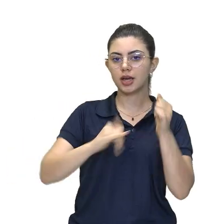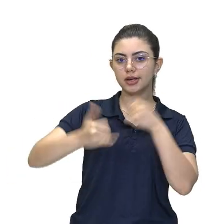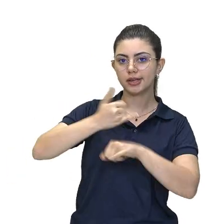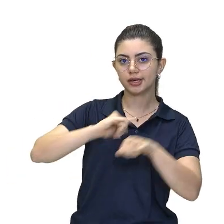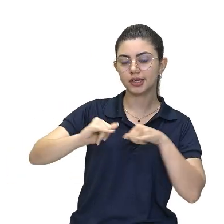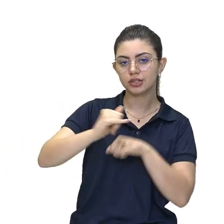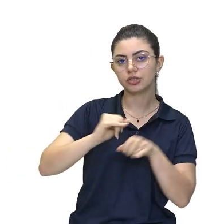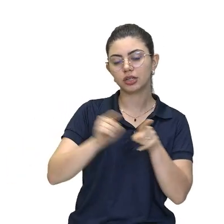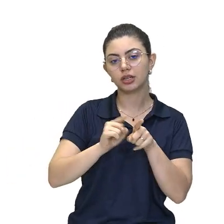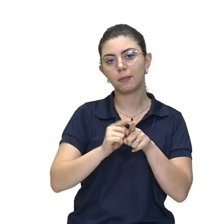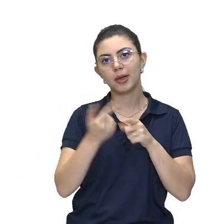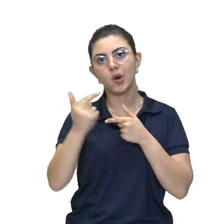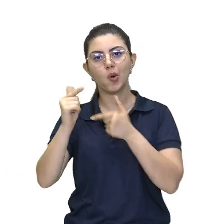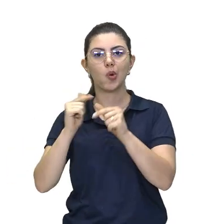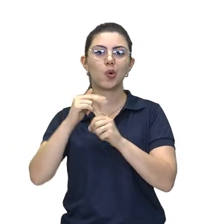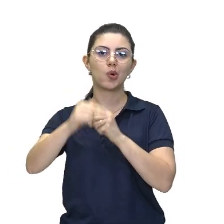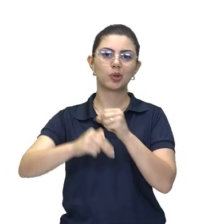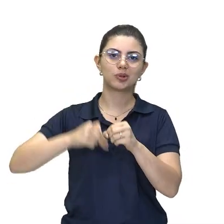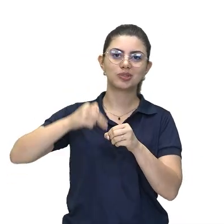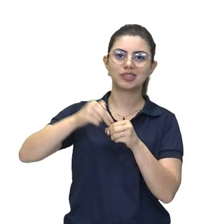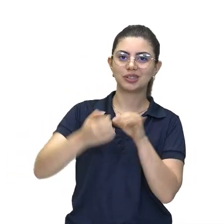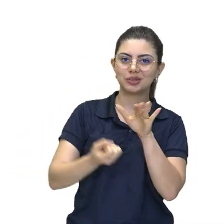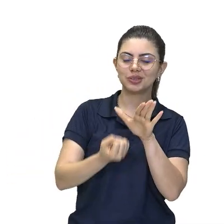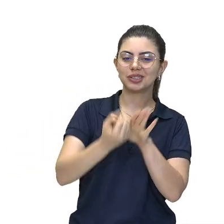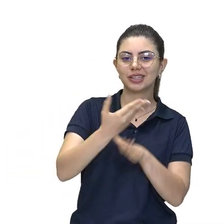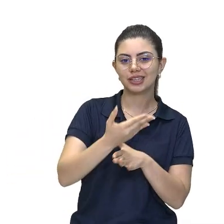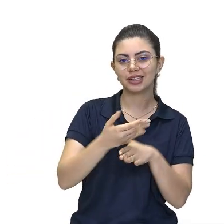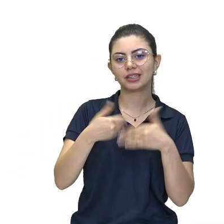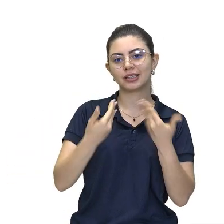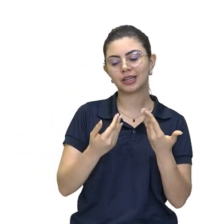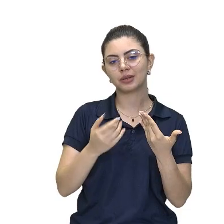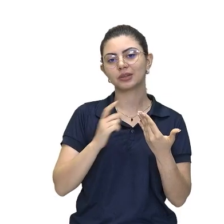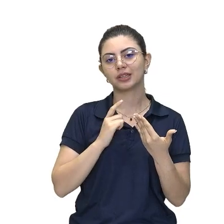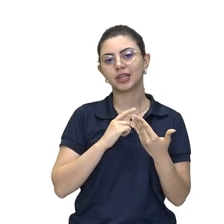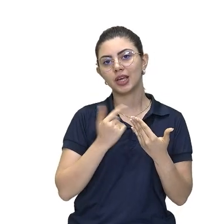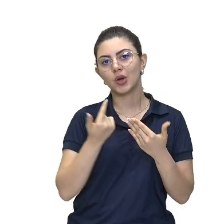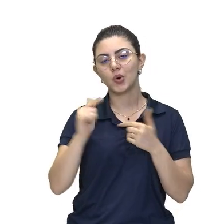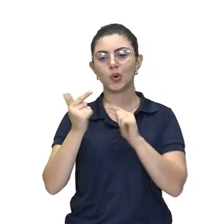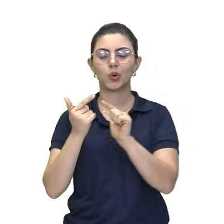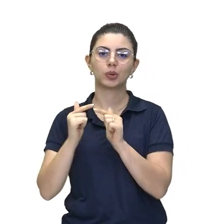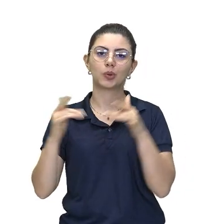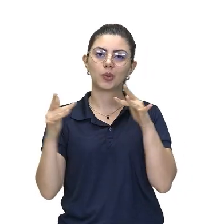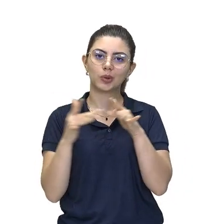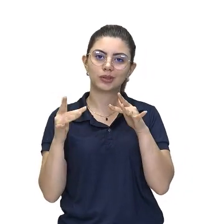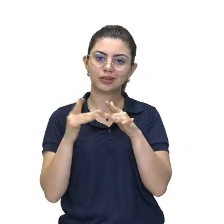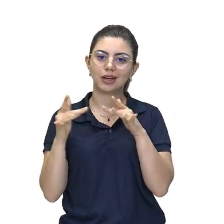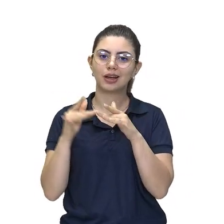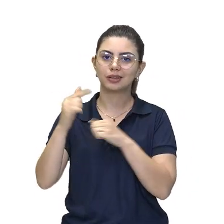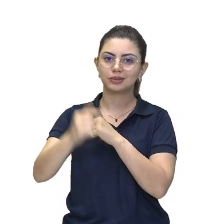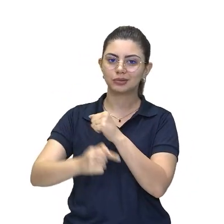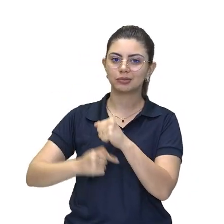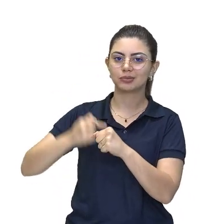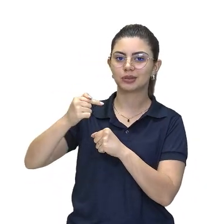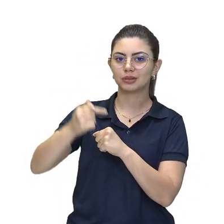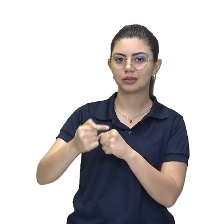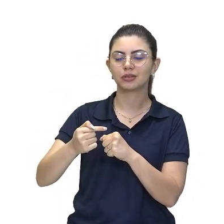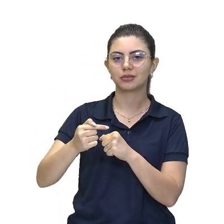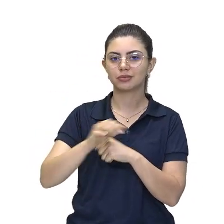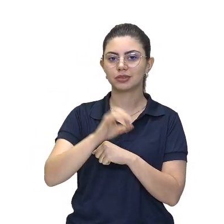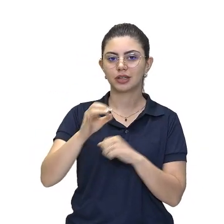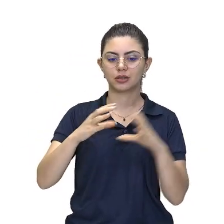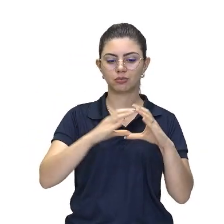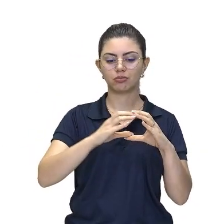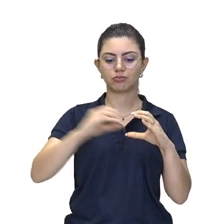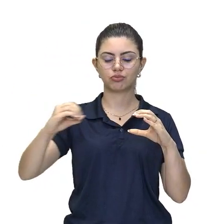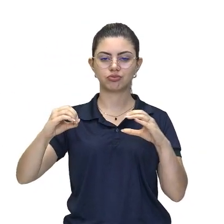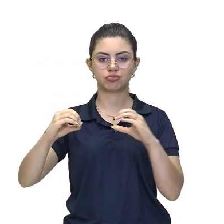também outros nêutrons e formação de outros núcleos menores, né, com menos prótons